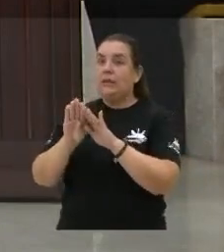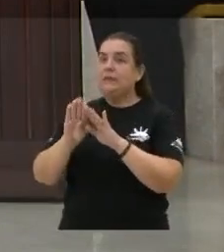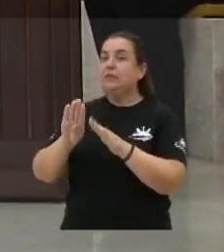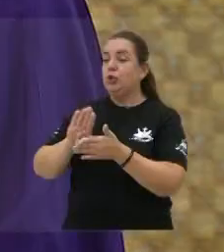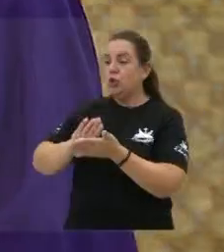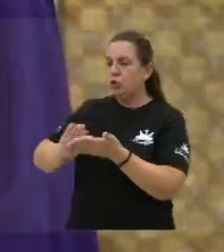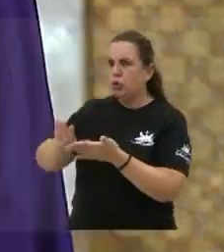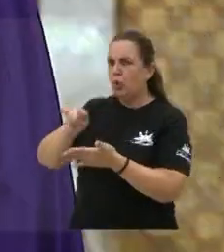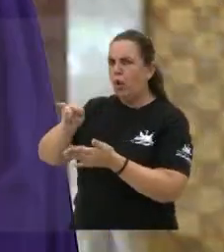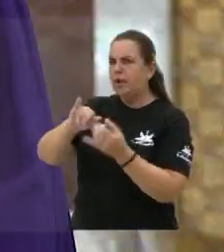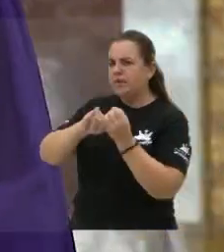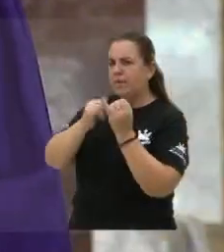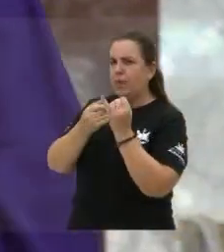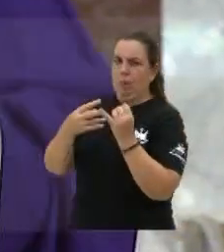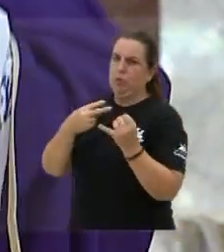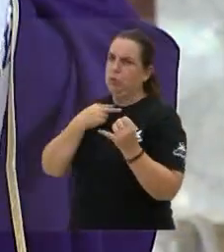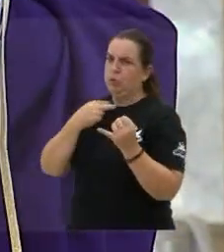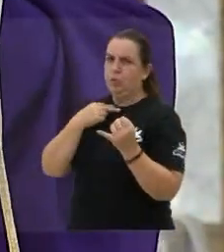esterilidade,